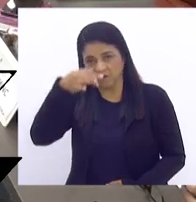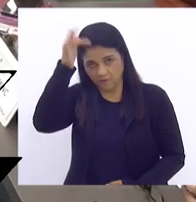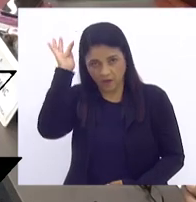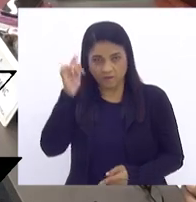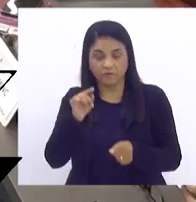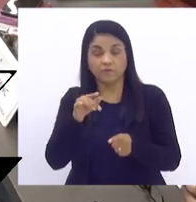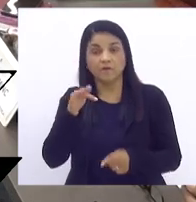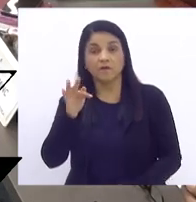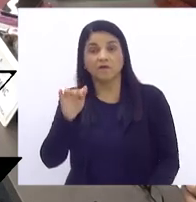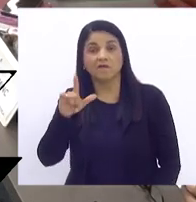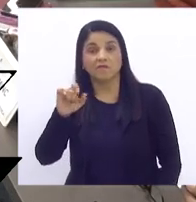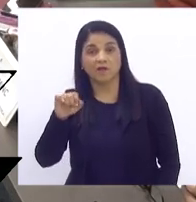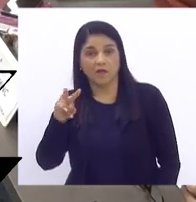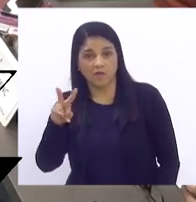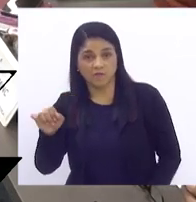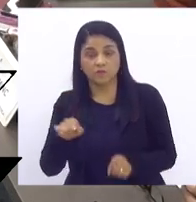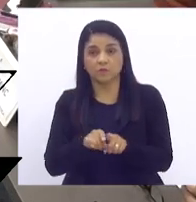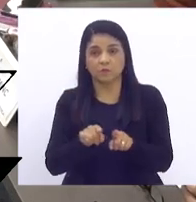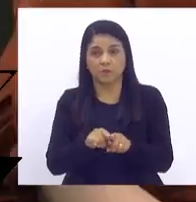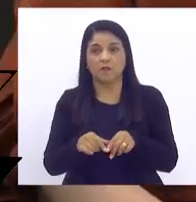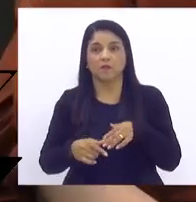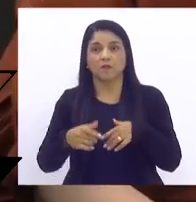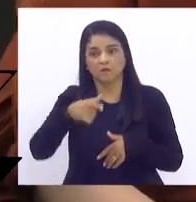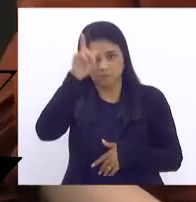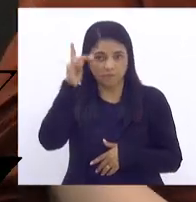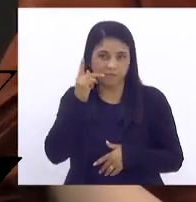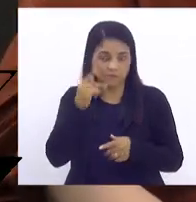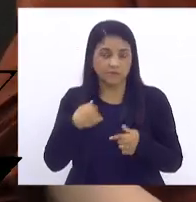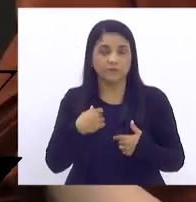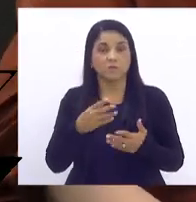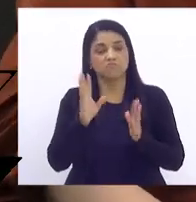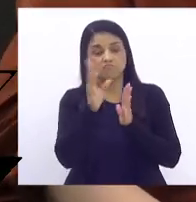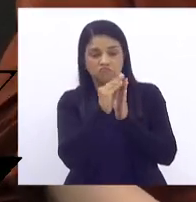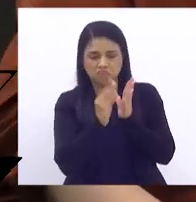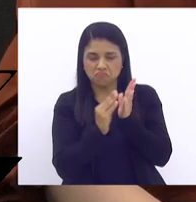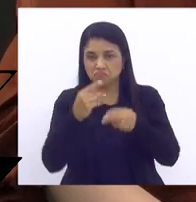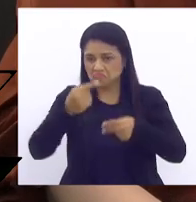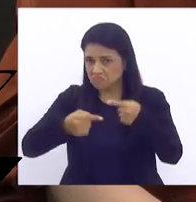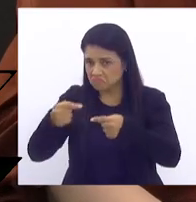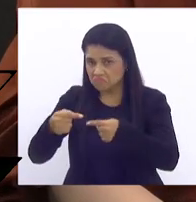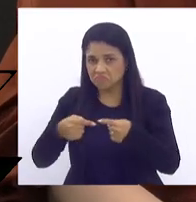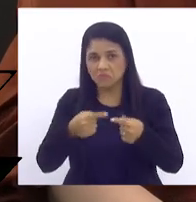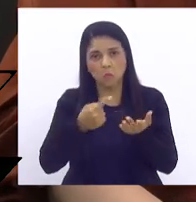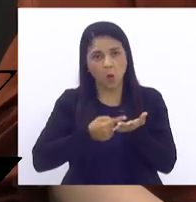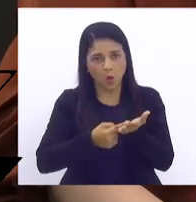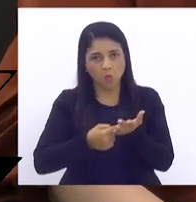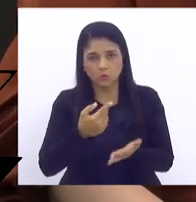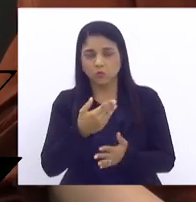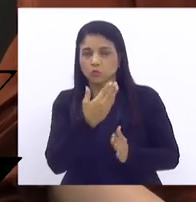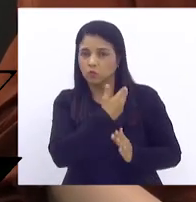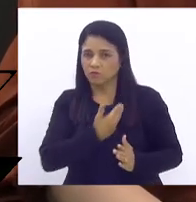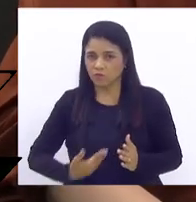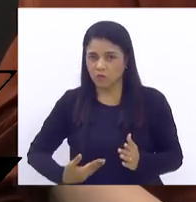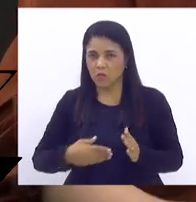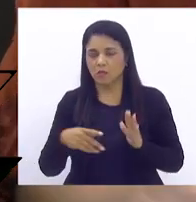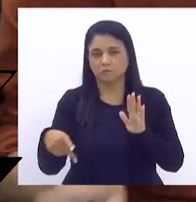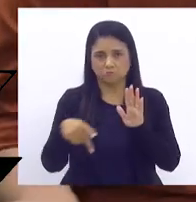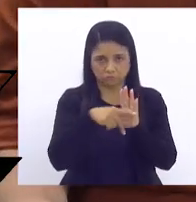presidente, acho que o deputado Carlos Mink, na verdade, ele traz um debate de conteúdo que me parece que tem acordo, né, com o próprio governo, com o autor do projeto, né,